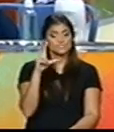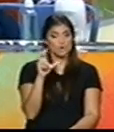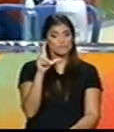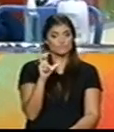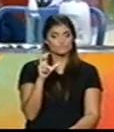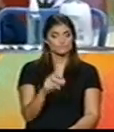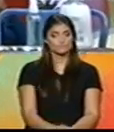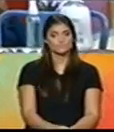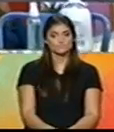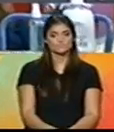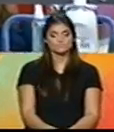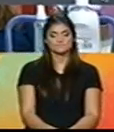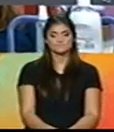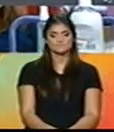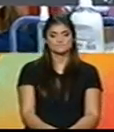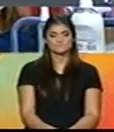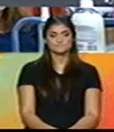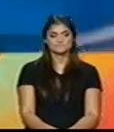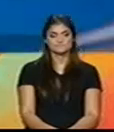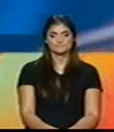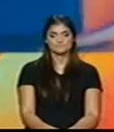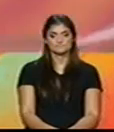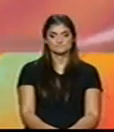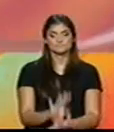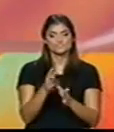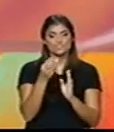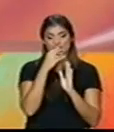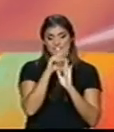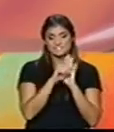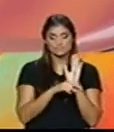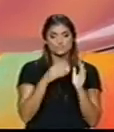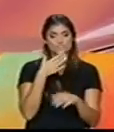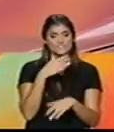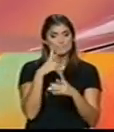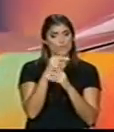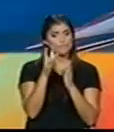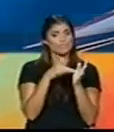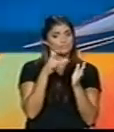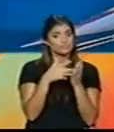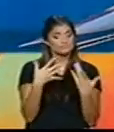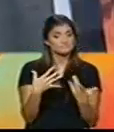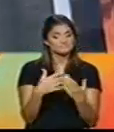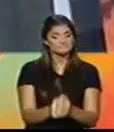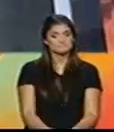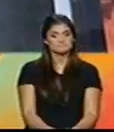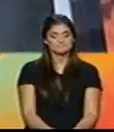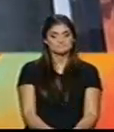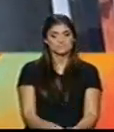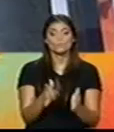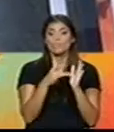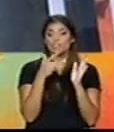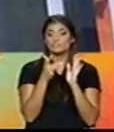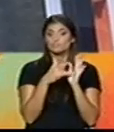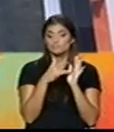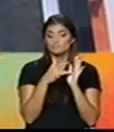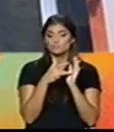Okay. Os 2 ovos. Os 2 ovos. E já há receitas que cheguem para novo livro? É assim, o livro... Mas